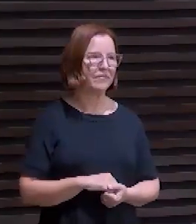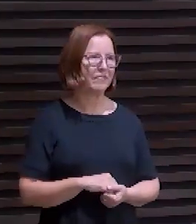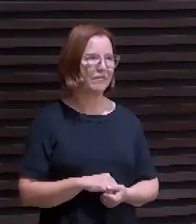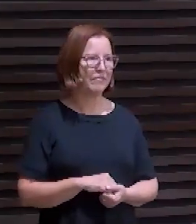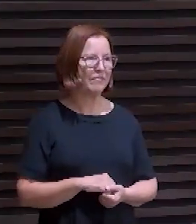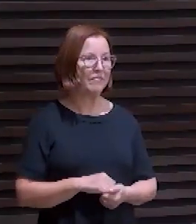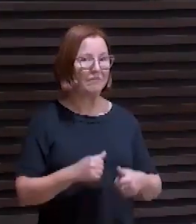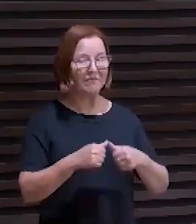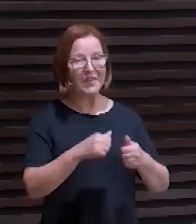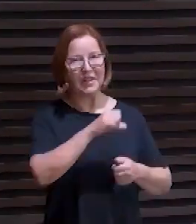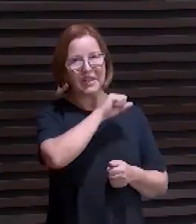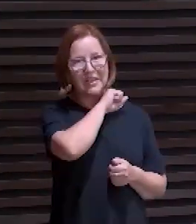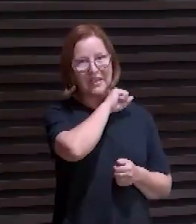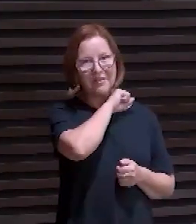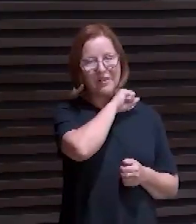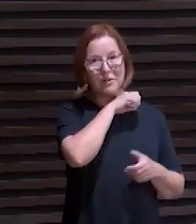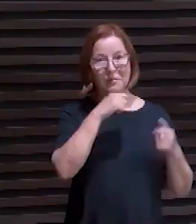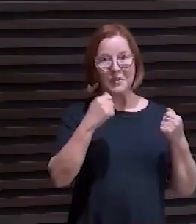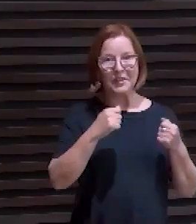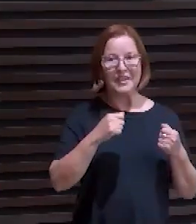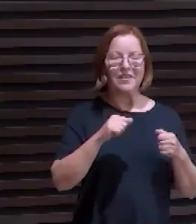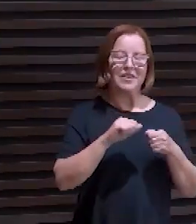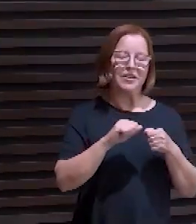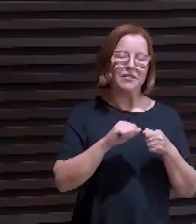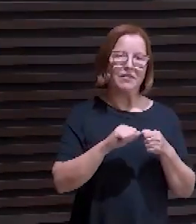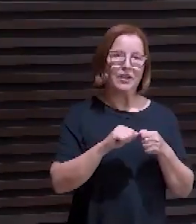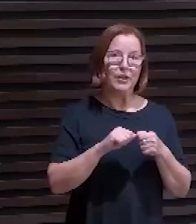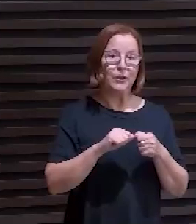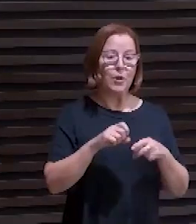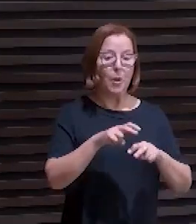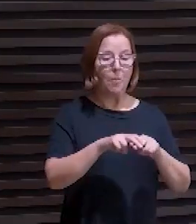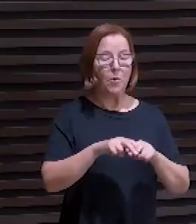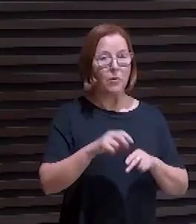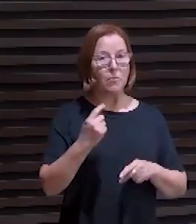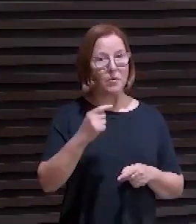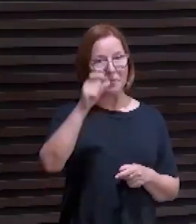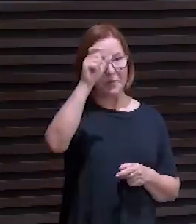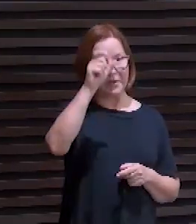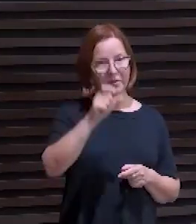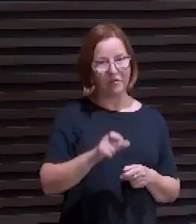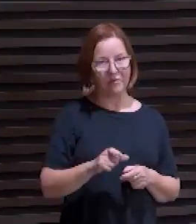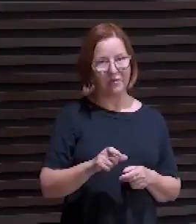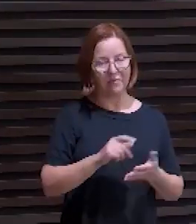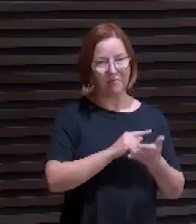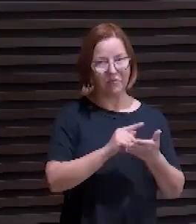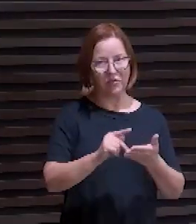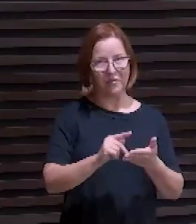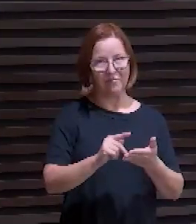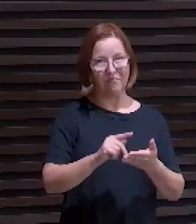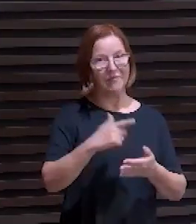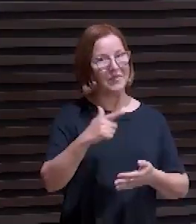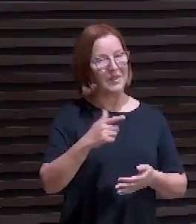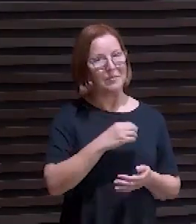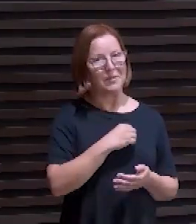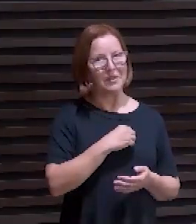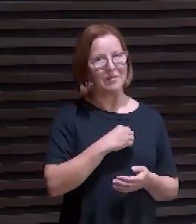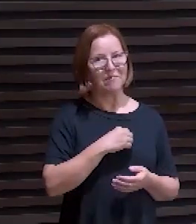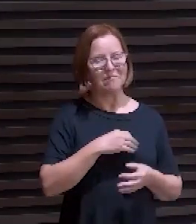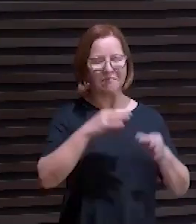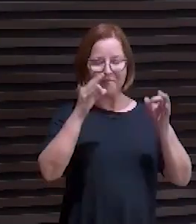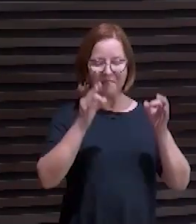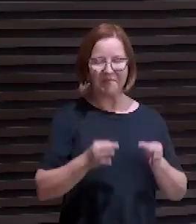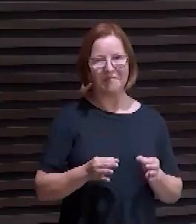Esse sacrifício tinha que ser feito por alguém que tinha que ser puro, sem pecado, perfeito.